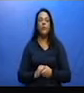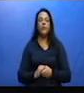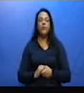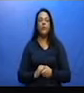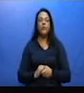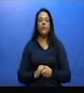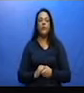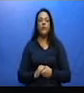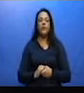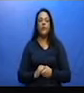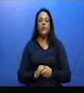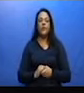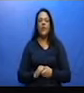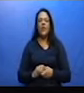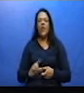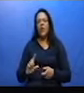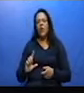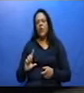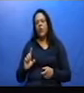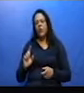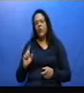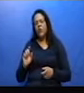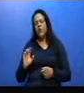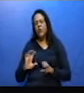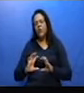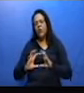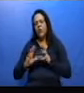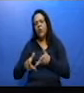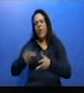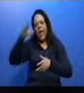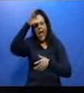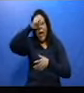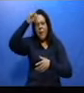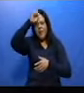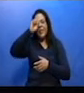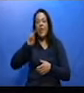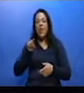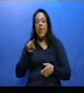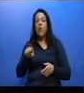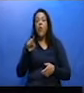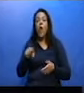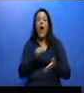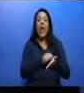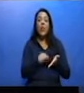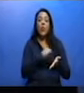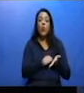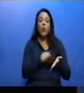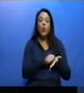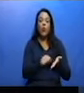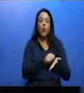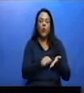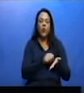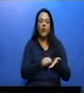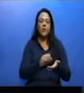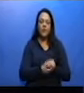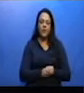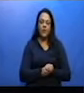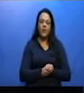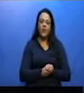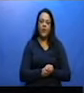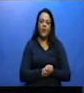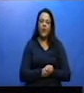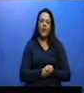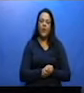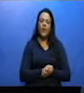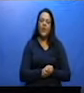O que você descobrir na pesquisa vai anotar nos espaços. Então, toda aula, em cada